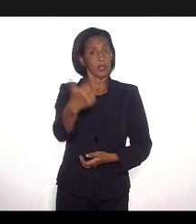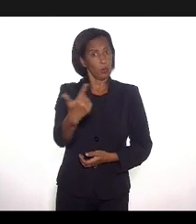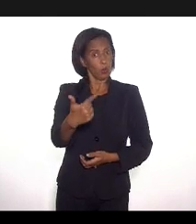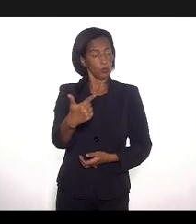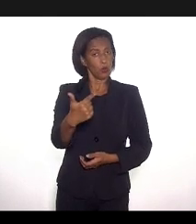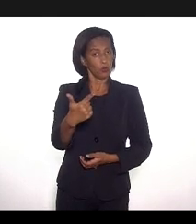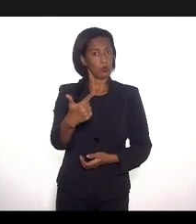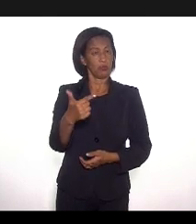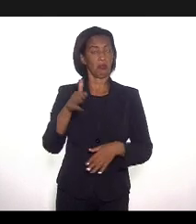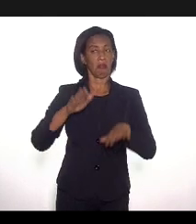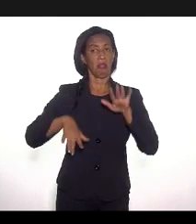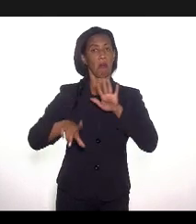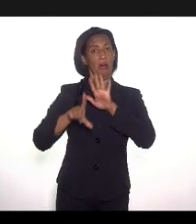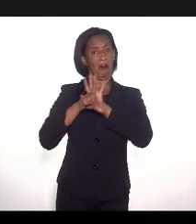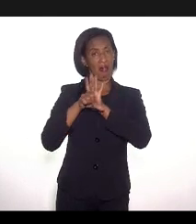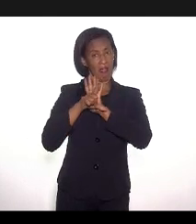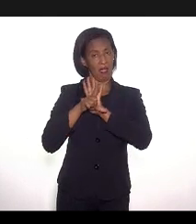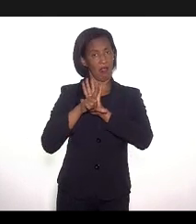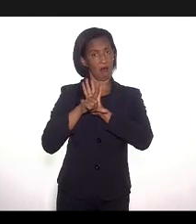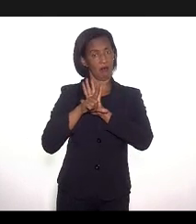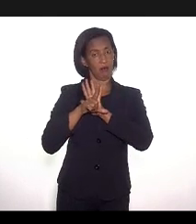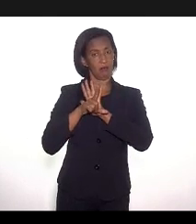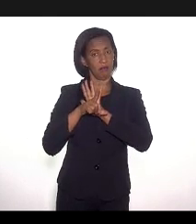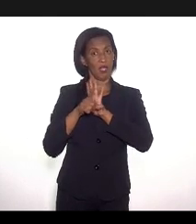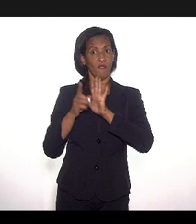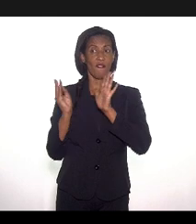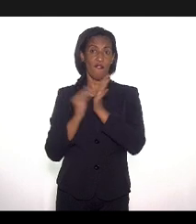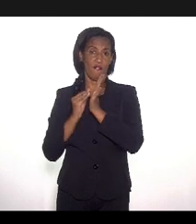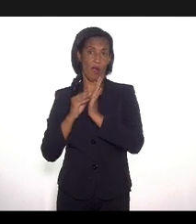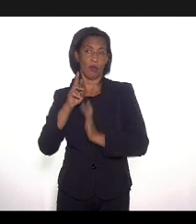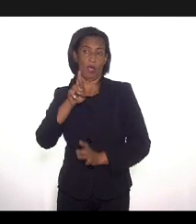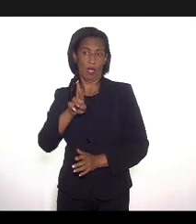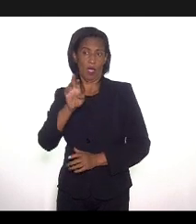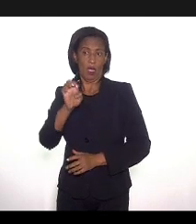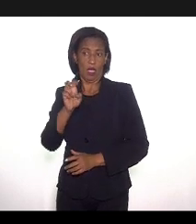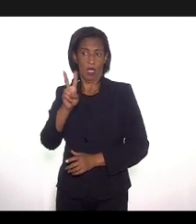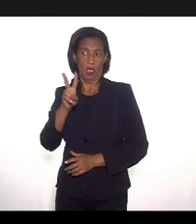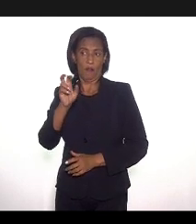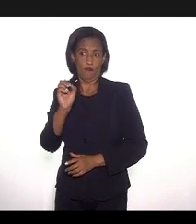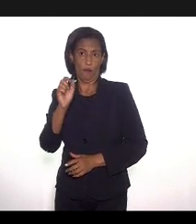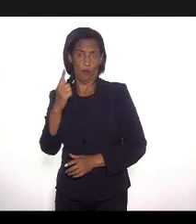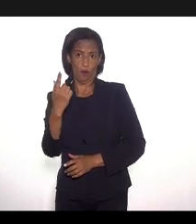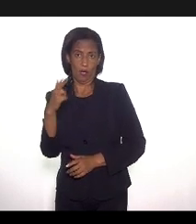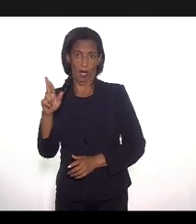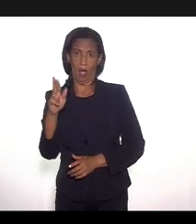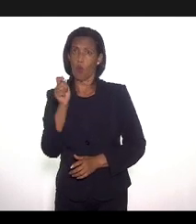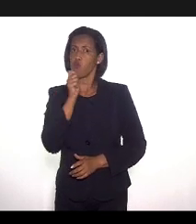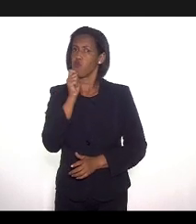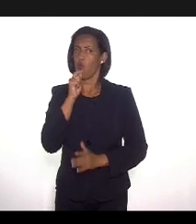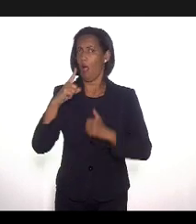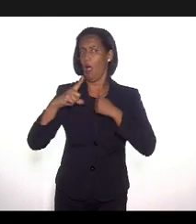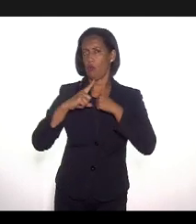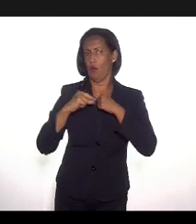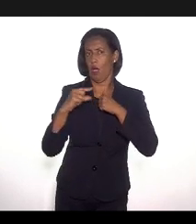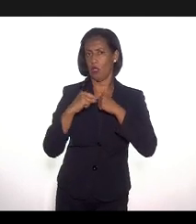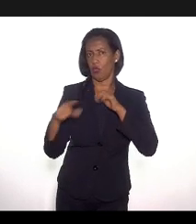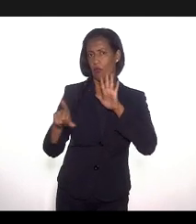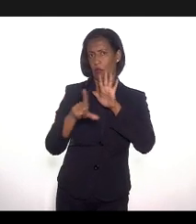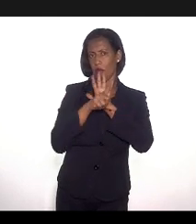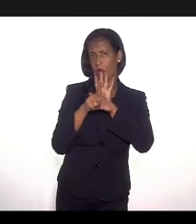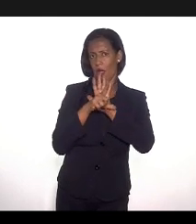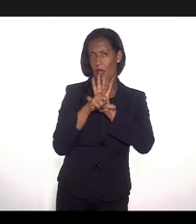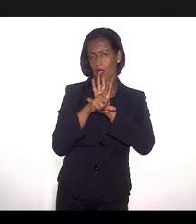lei estar em vigor, porque ela não foi revogada e não está escrito nenhum artigo da lei que ela